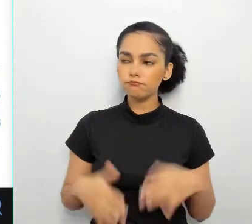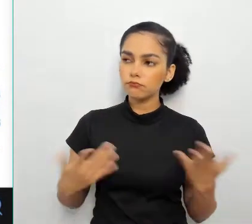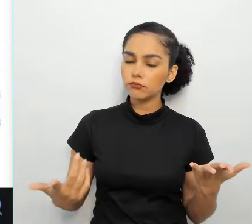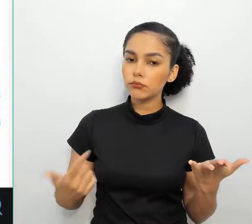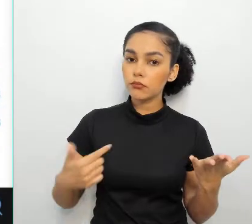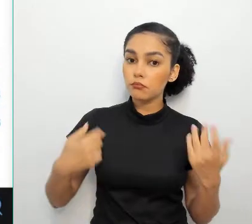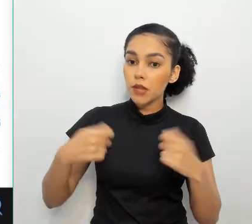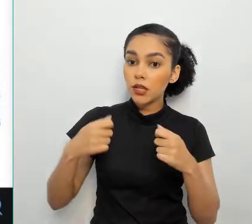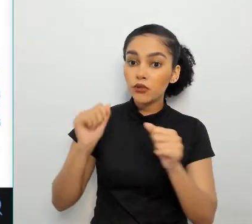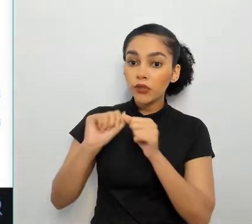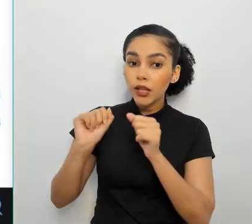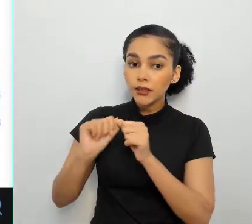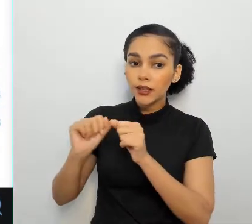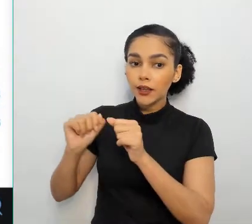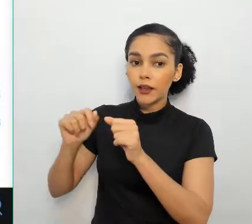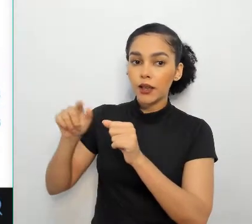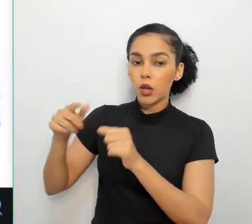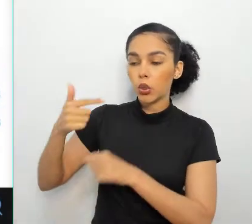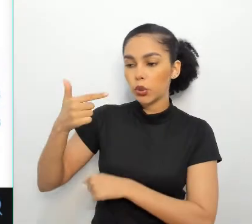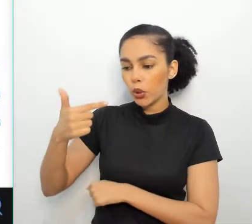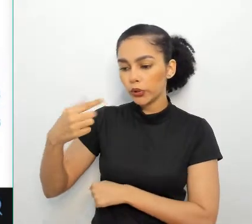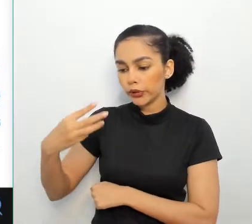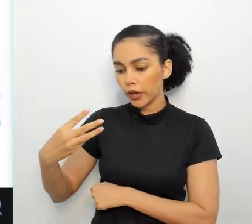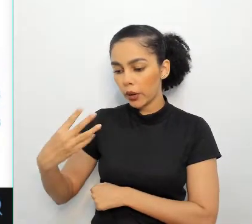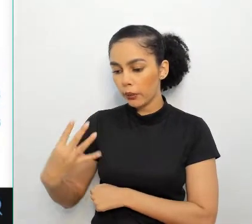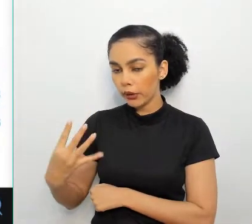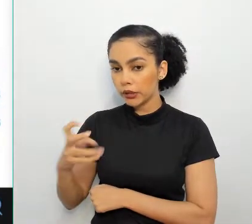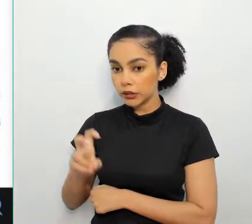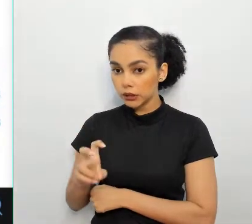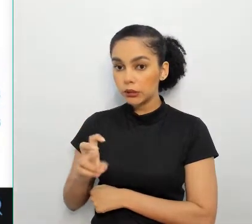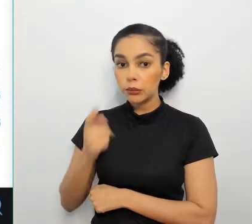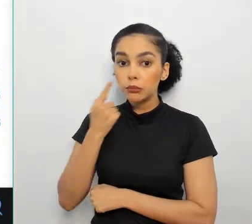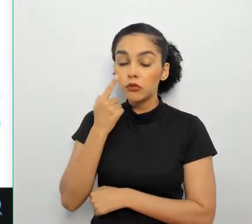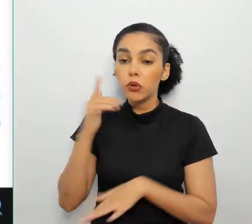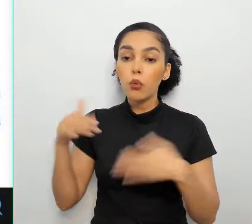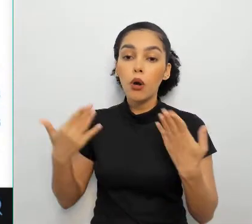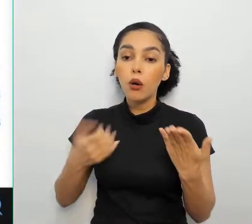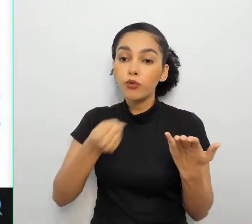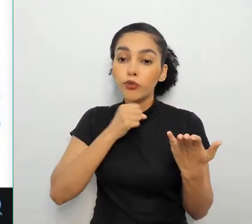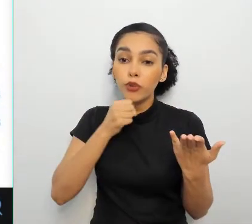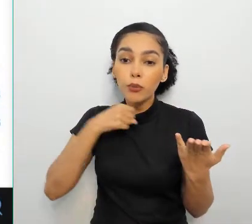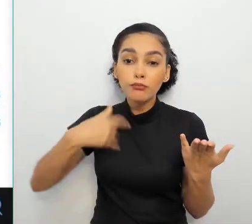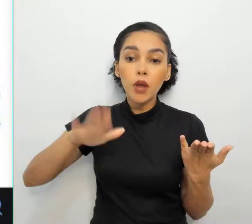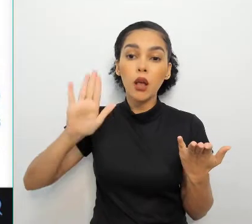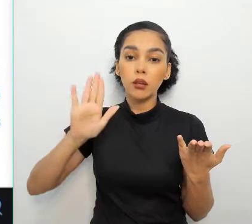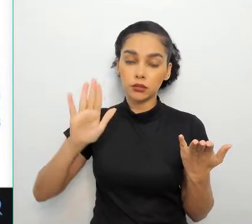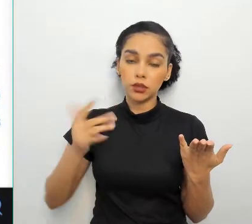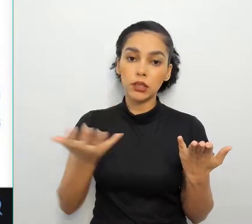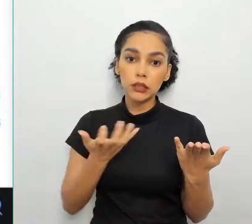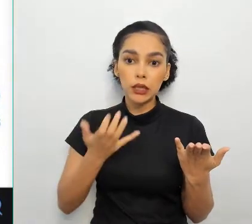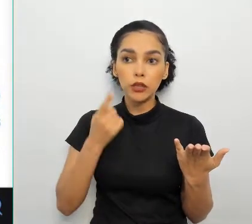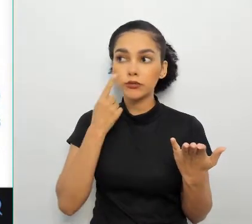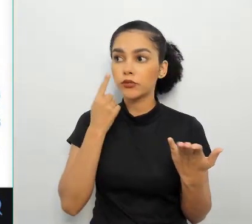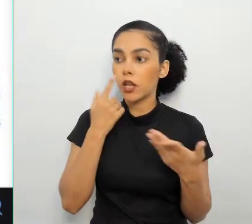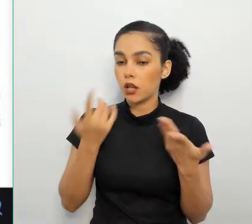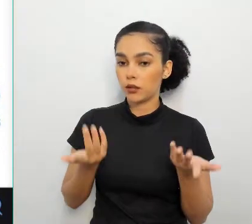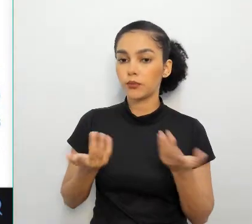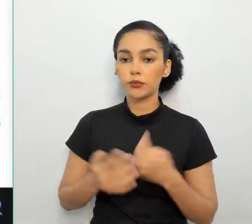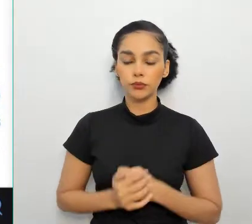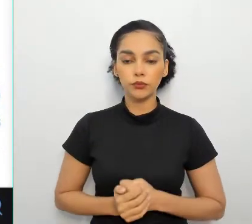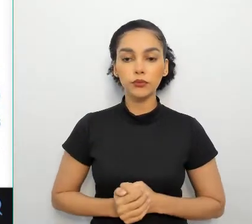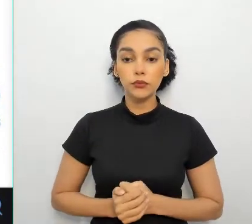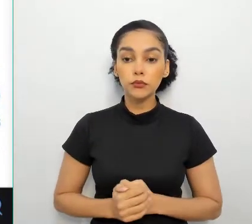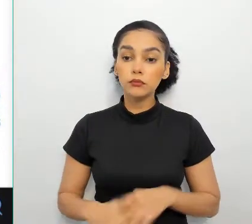Teoricamente, você vai ter que fazer a mesma conta para o fóssil 2, o 3, o 4 e o 5, para ver qual é o mais antigo, né? Que é isso que ele quer saber, qual é o fóssil mais